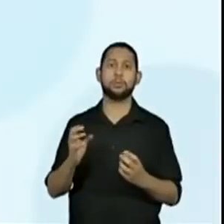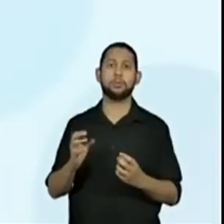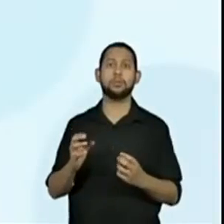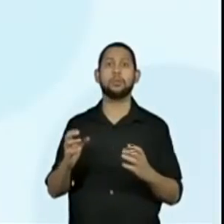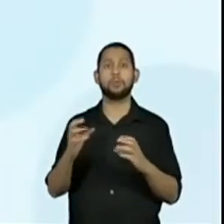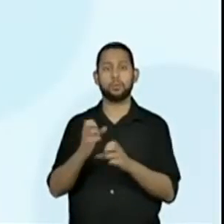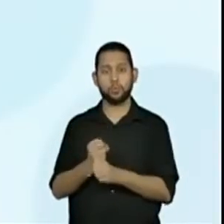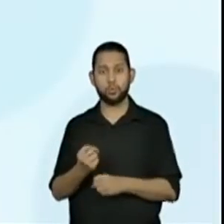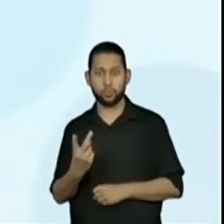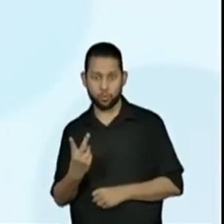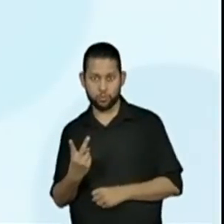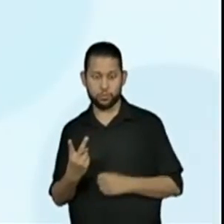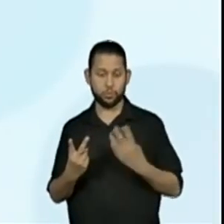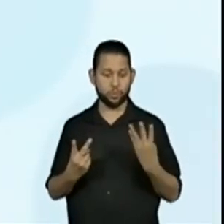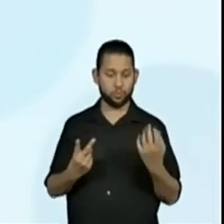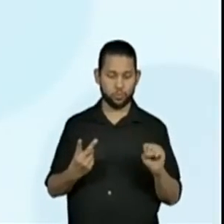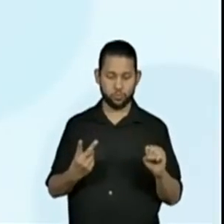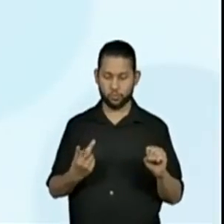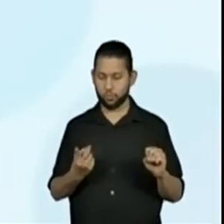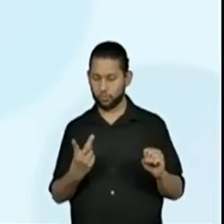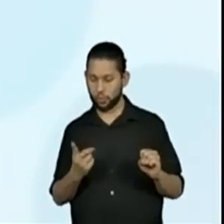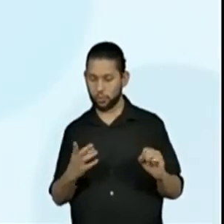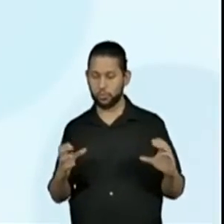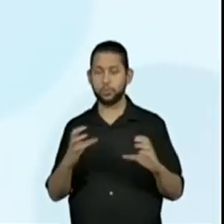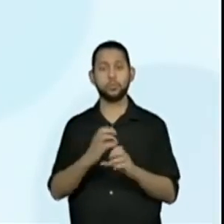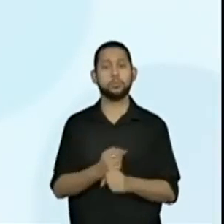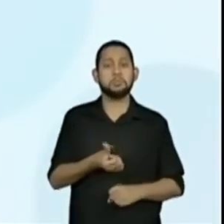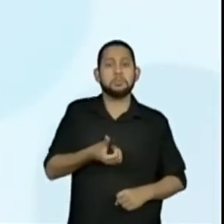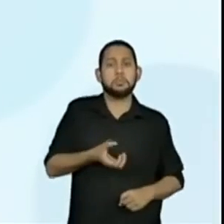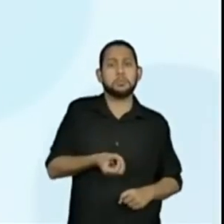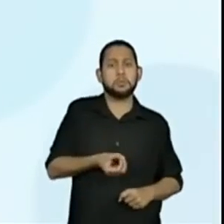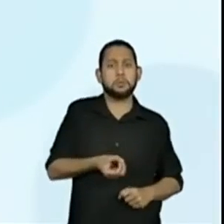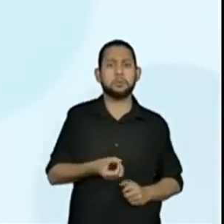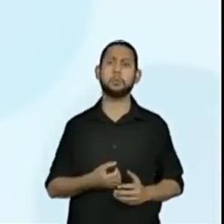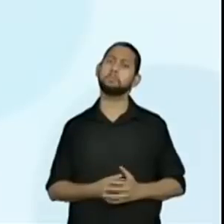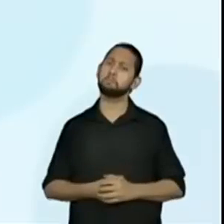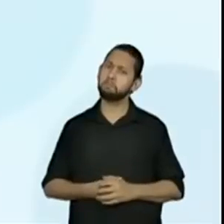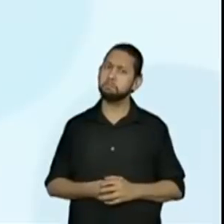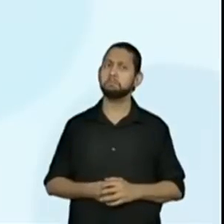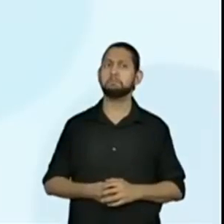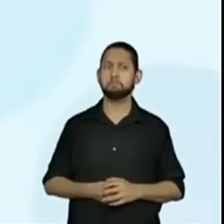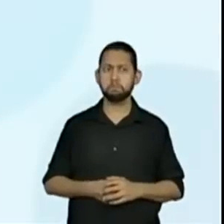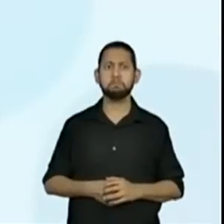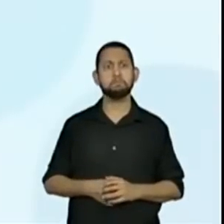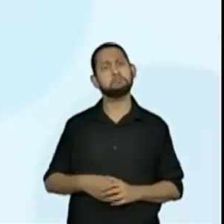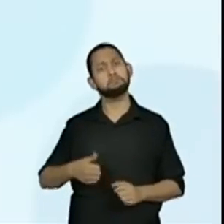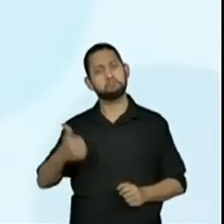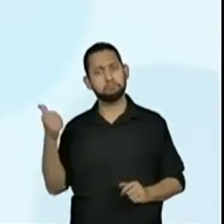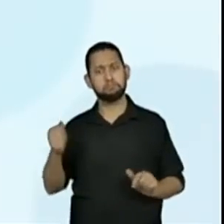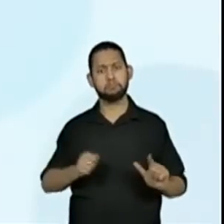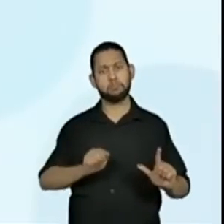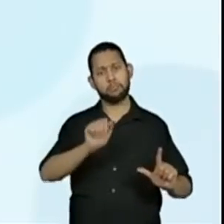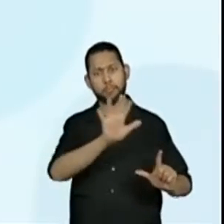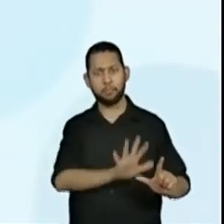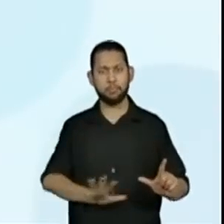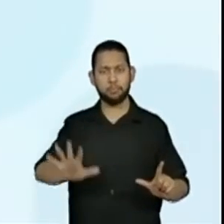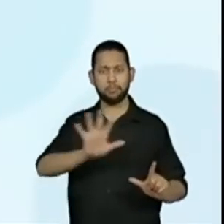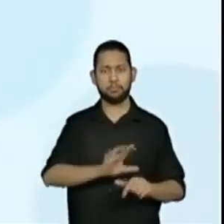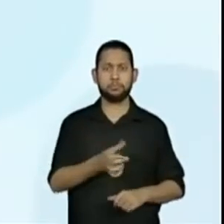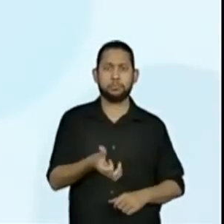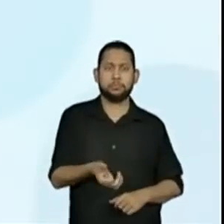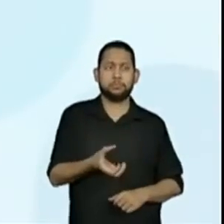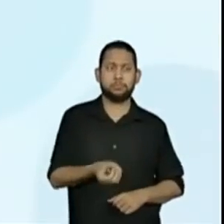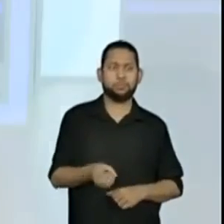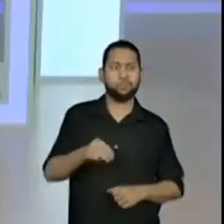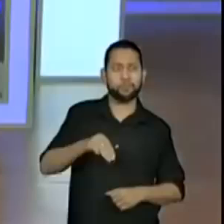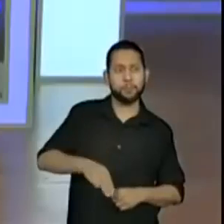totaliza 60 M qu muito bem vamos então pra